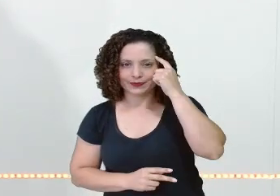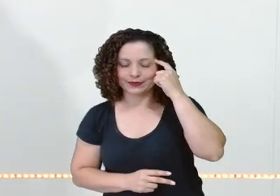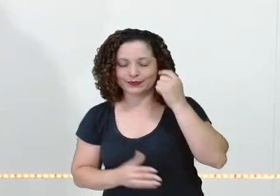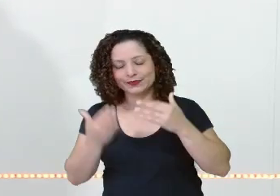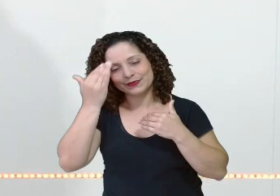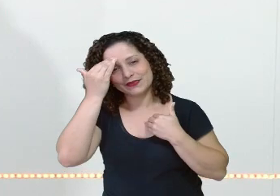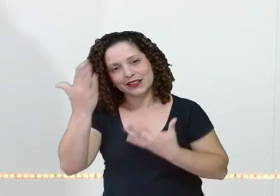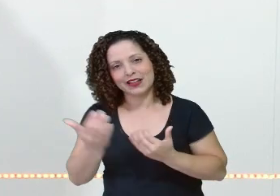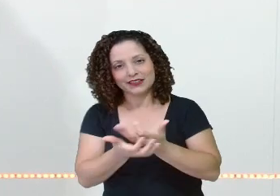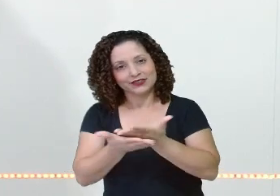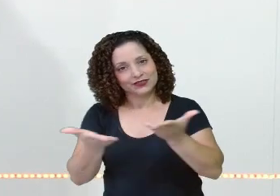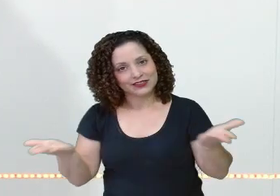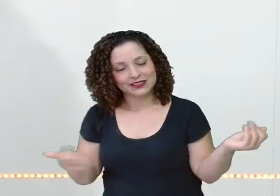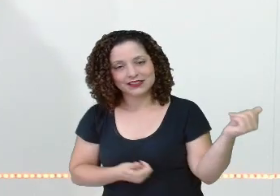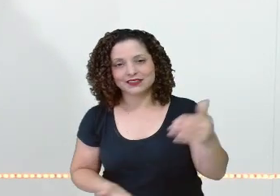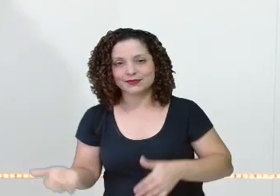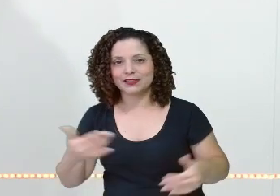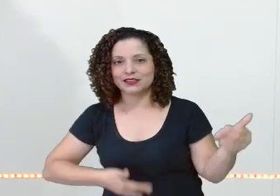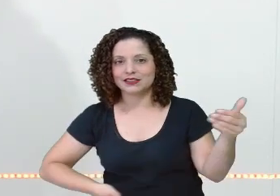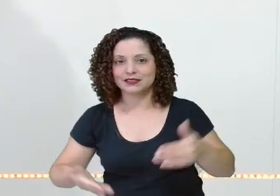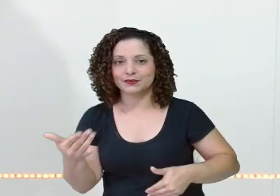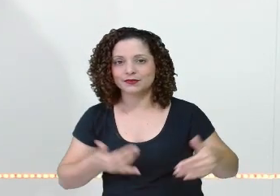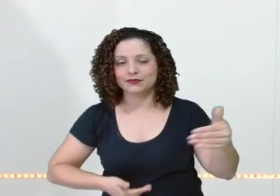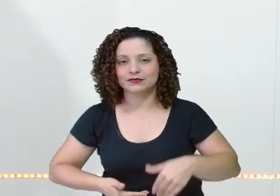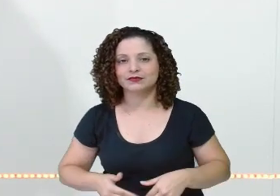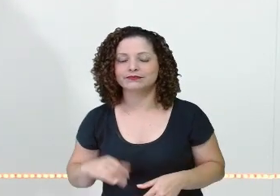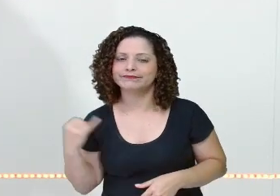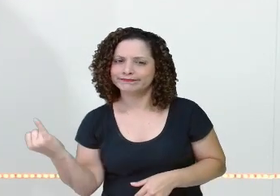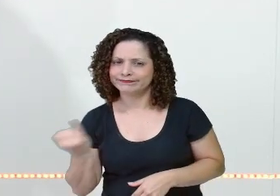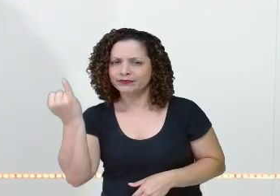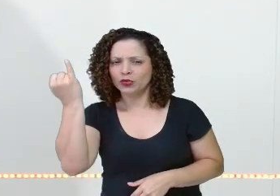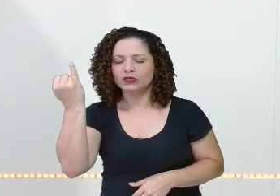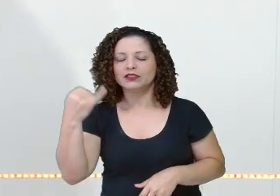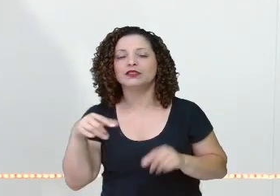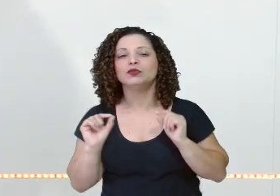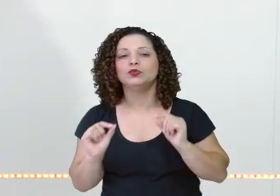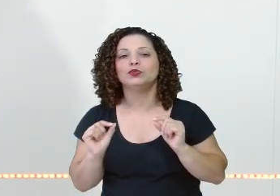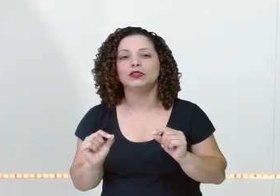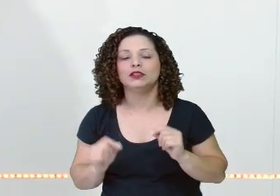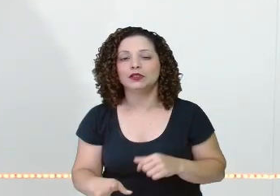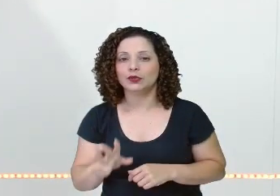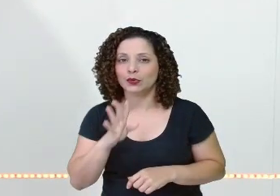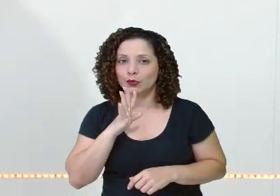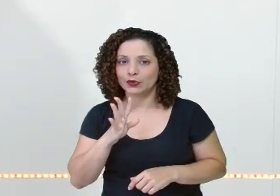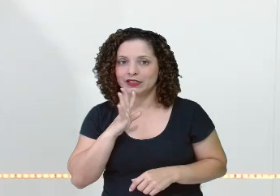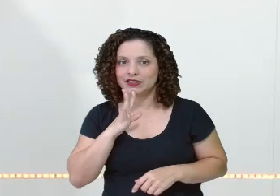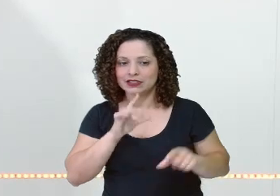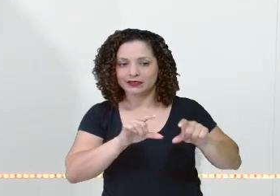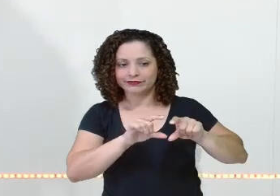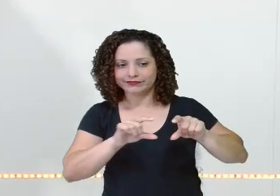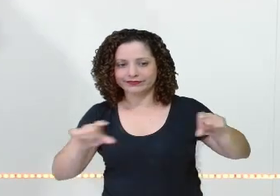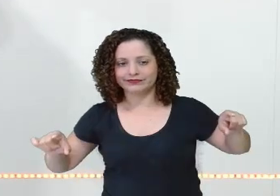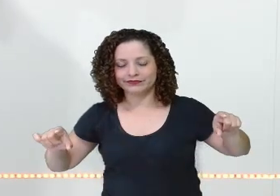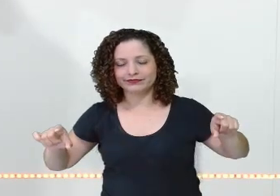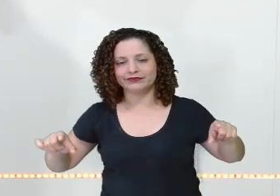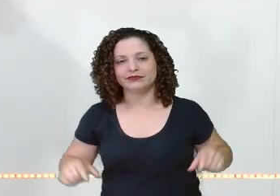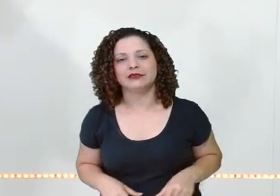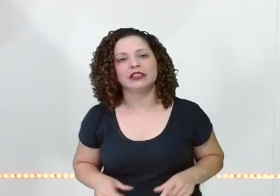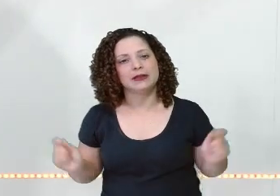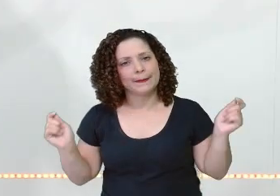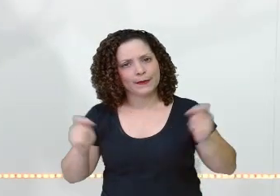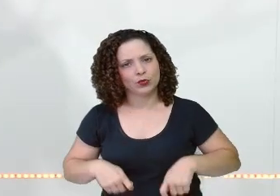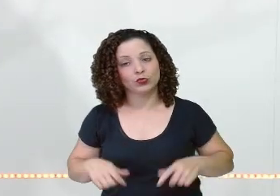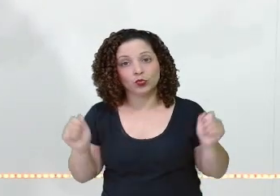quero agradecer a vocês a presença e a participação. O importante é a gente saber o seguinte, ó, a gente falou sobre escalas, então a gente sabe que para representar